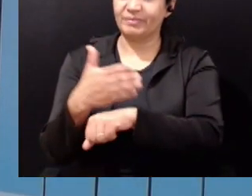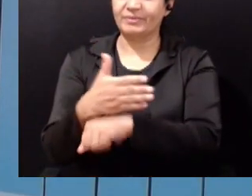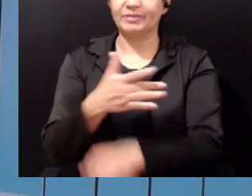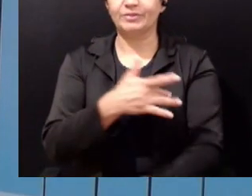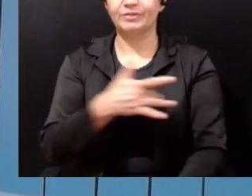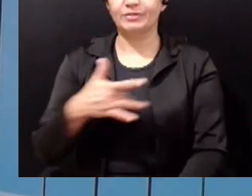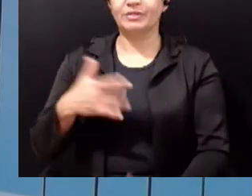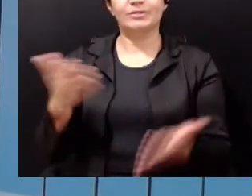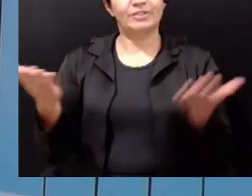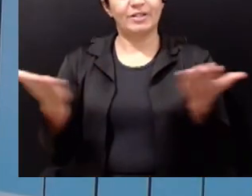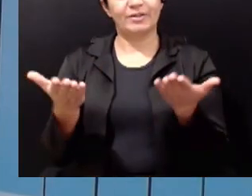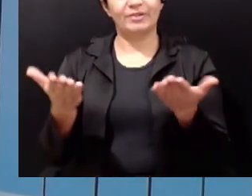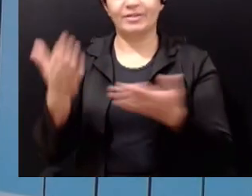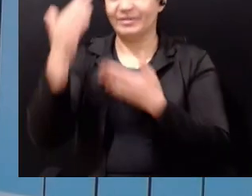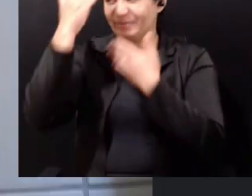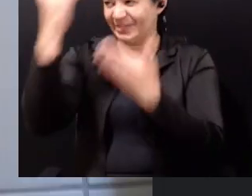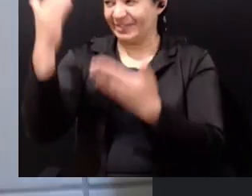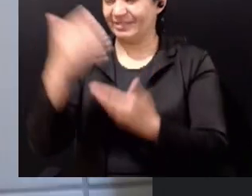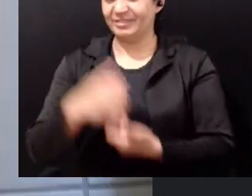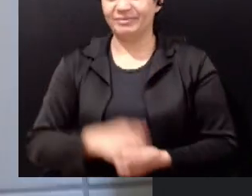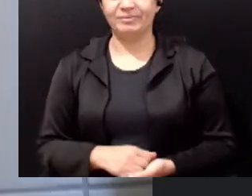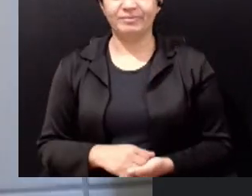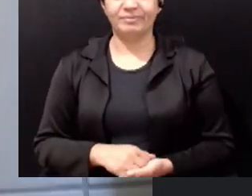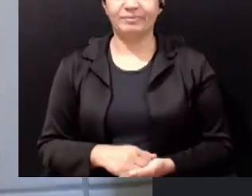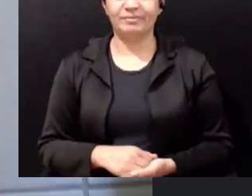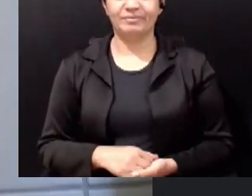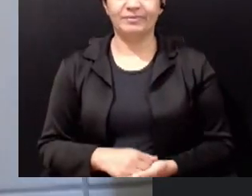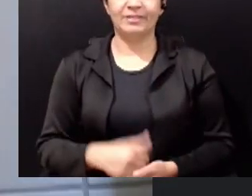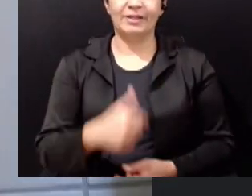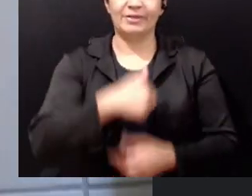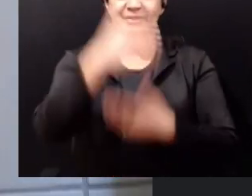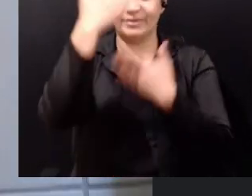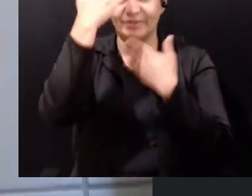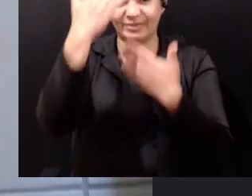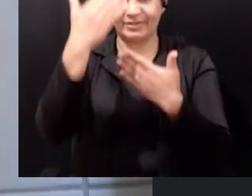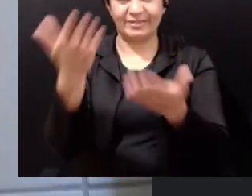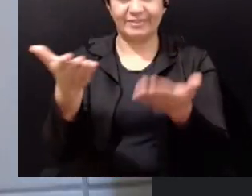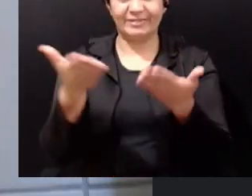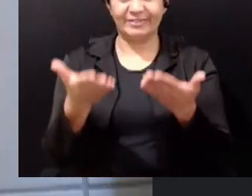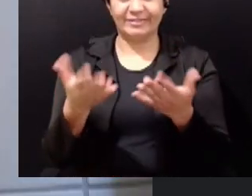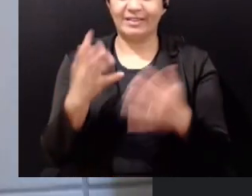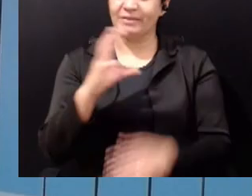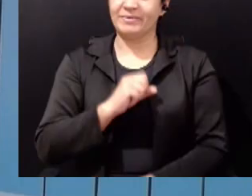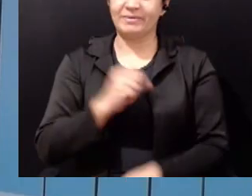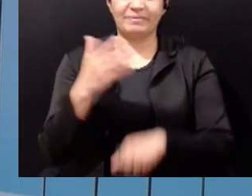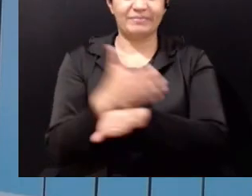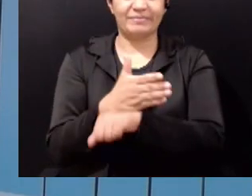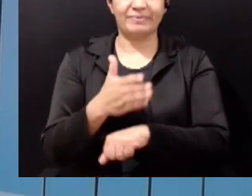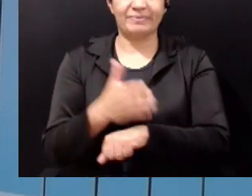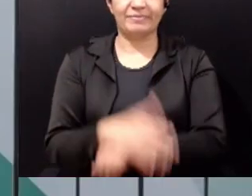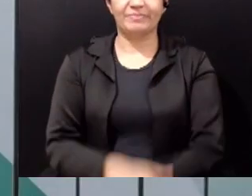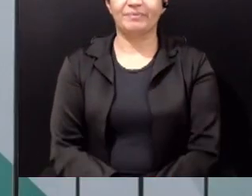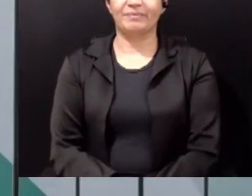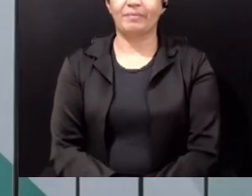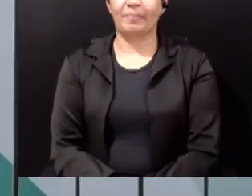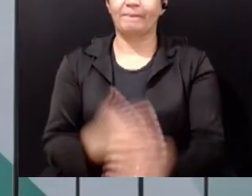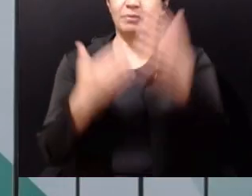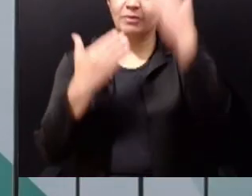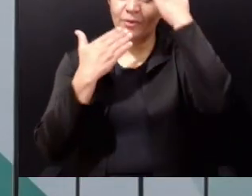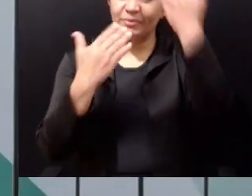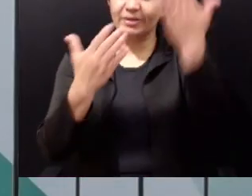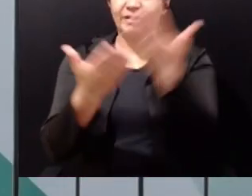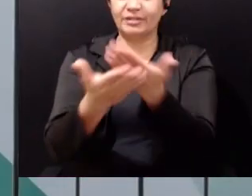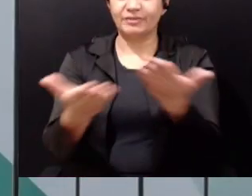muito obrigada. Muito obrigada pelo convite, adorei participar. Obrigada também pela